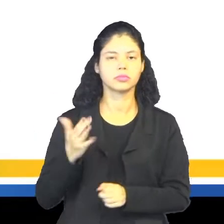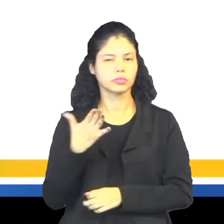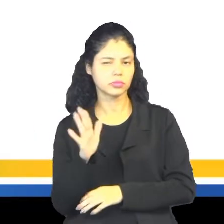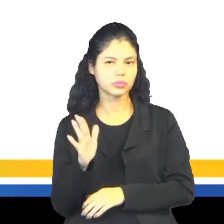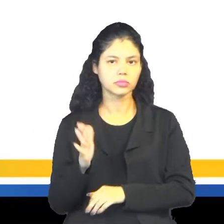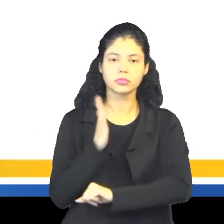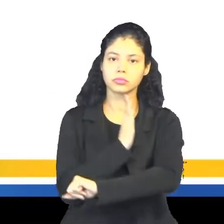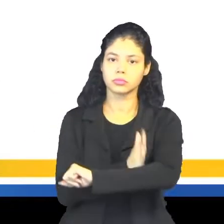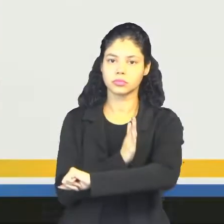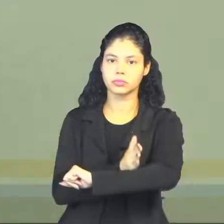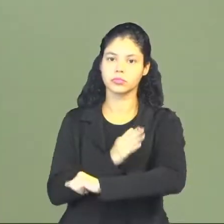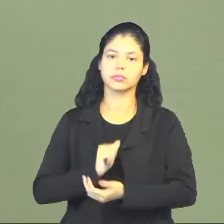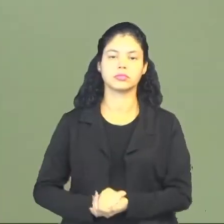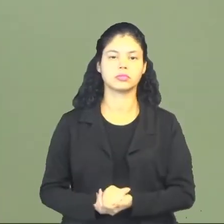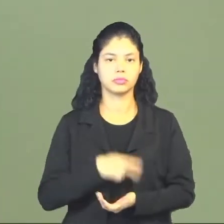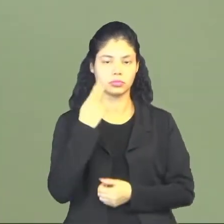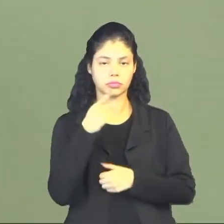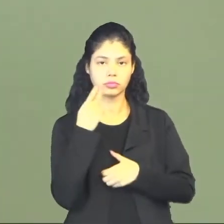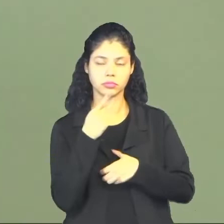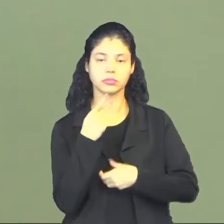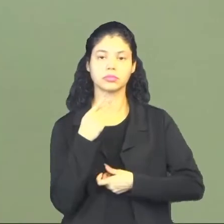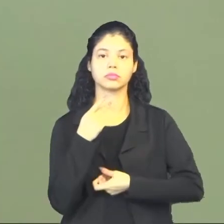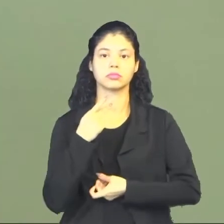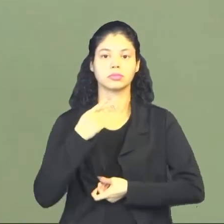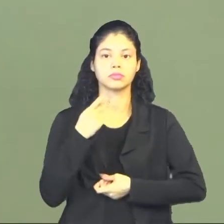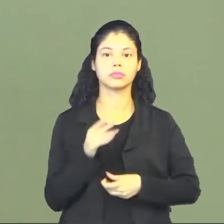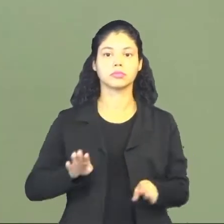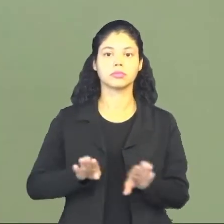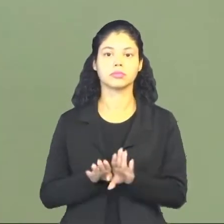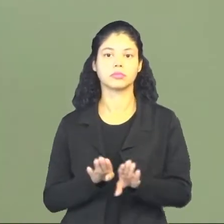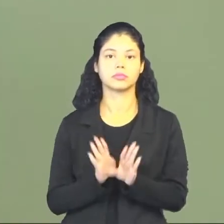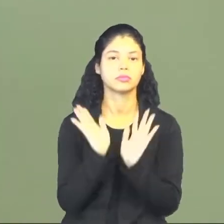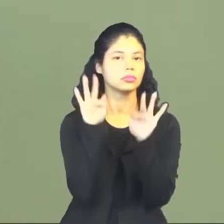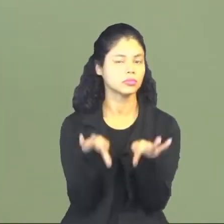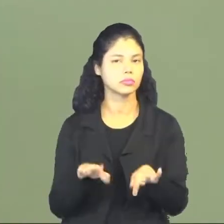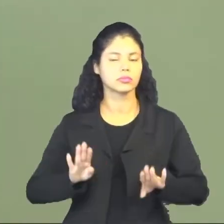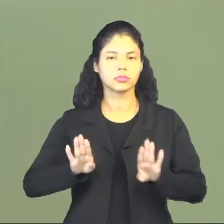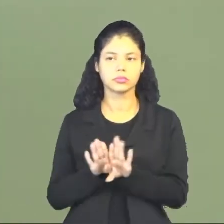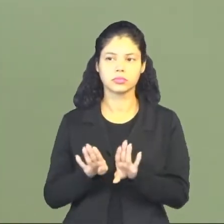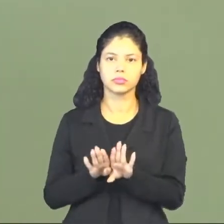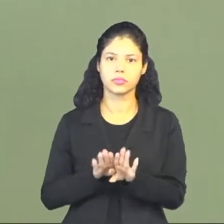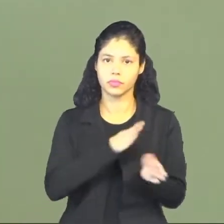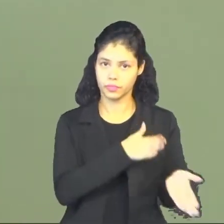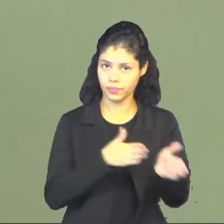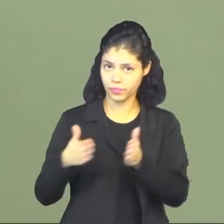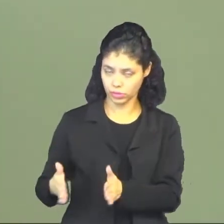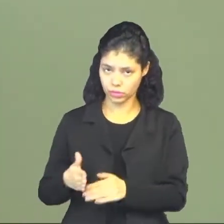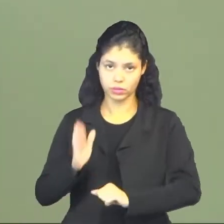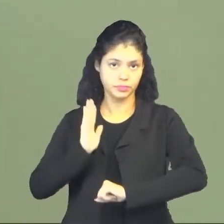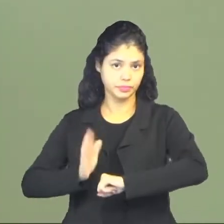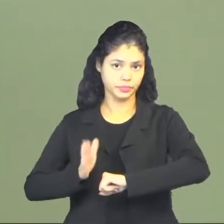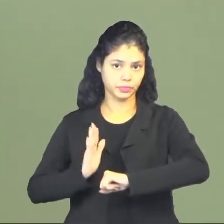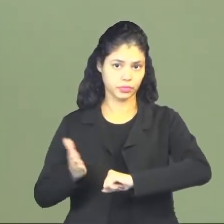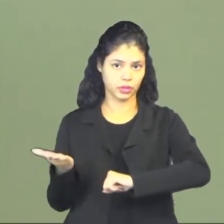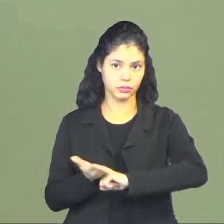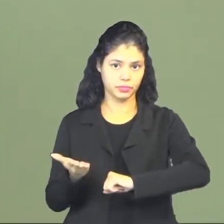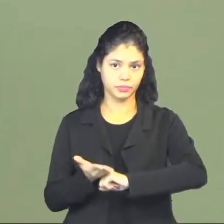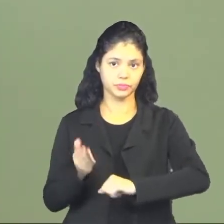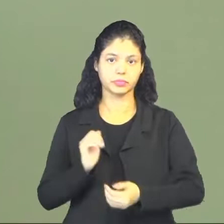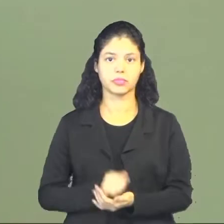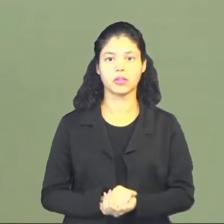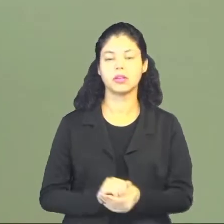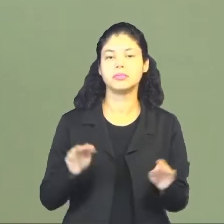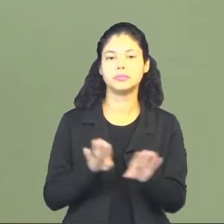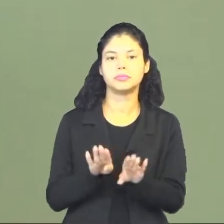Média. A gente fala da transição aí, do fim da Idade Média, passagem para a Idade Moderna, onde a gente tem aí o declínio do